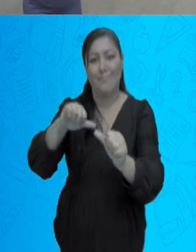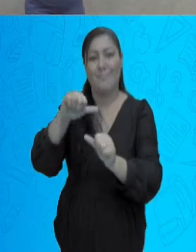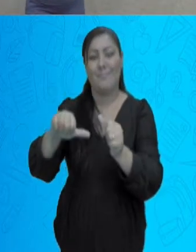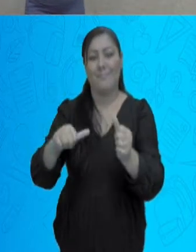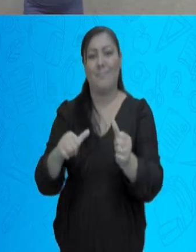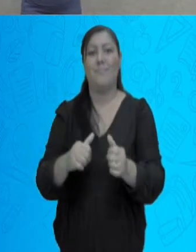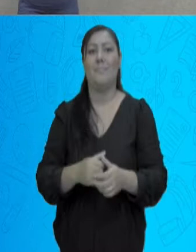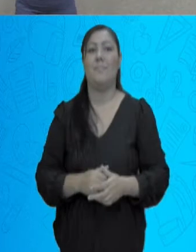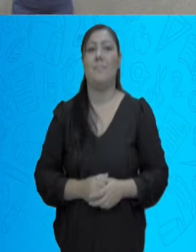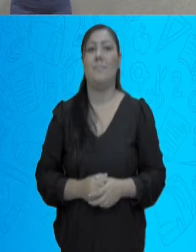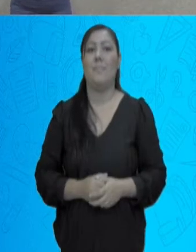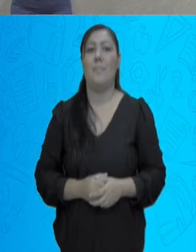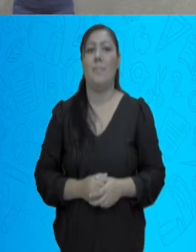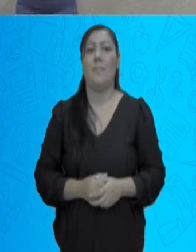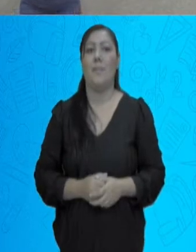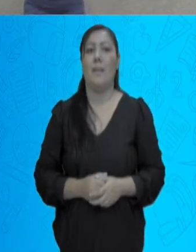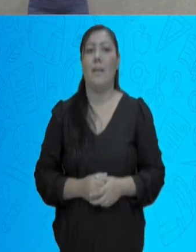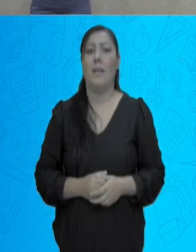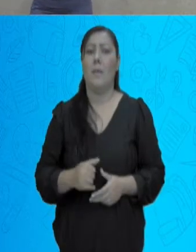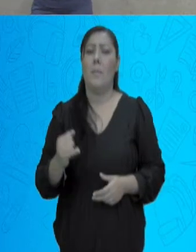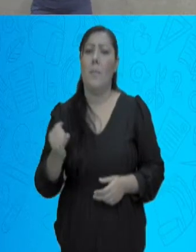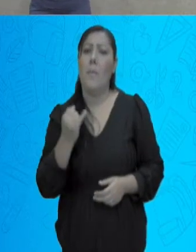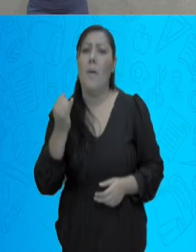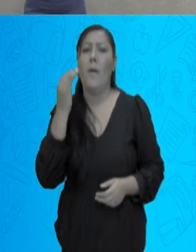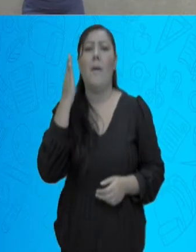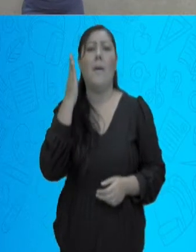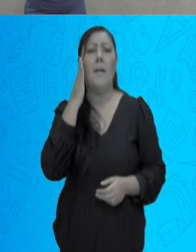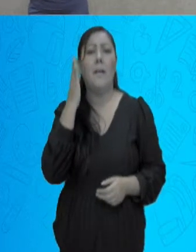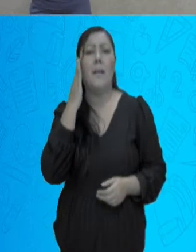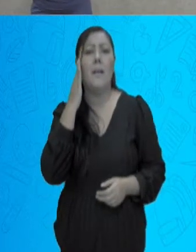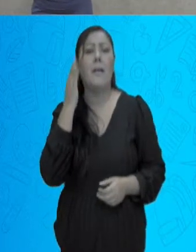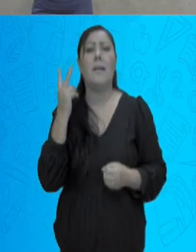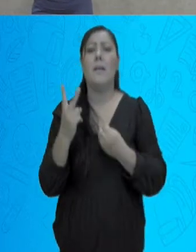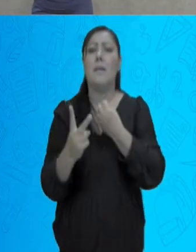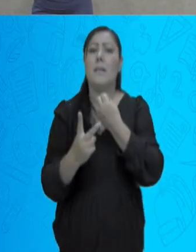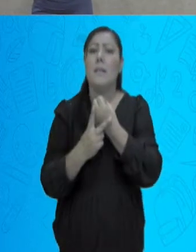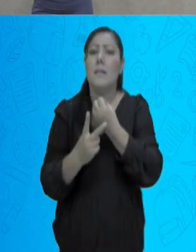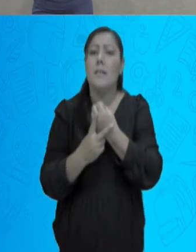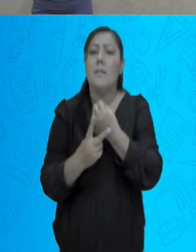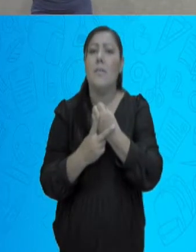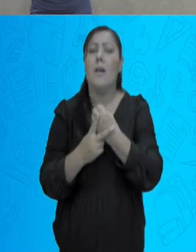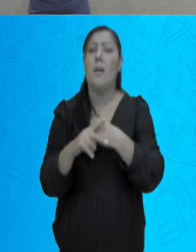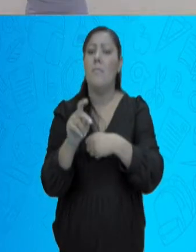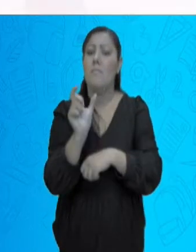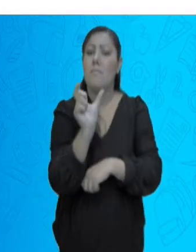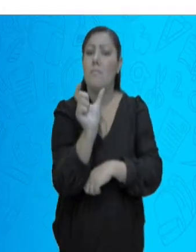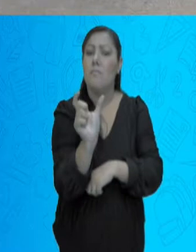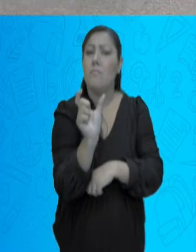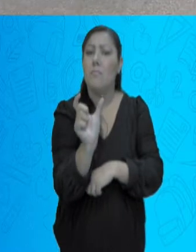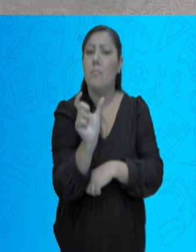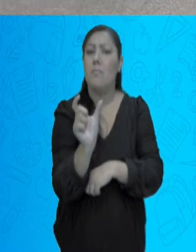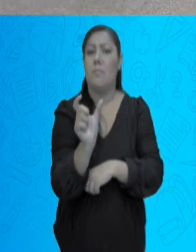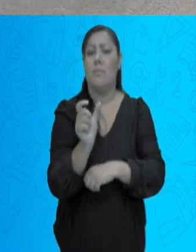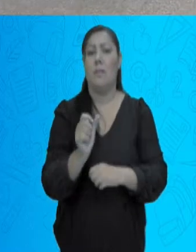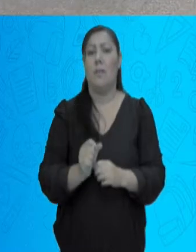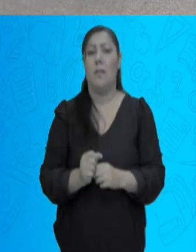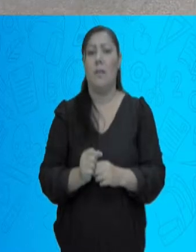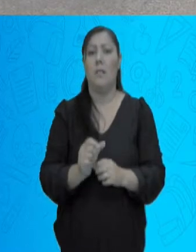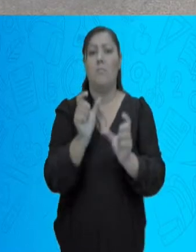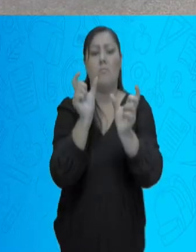desinência. É importante nós entendermos que os verbos, a palavra, ela tem